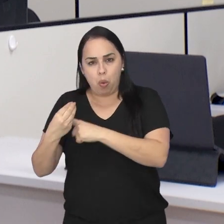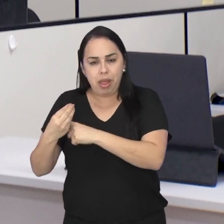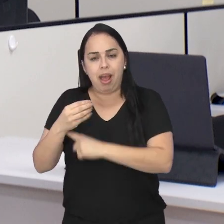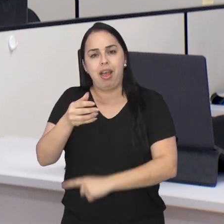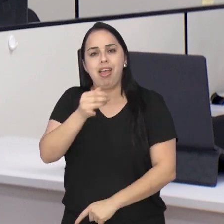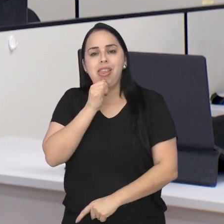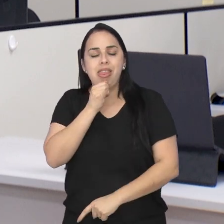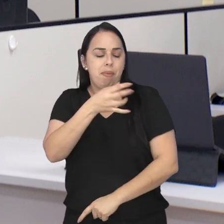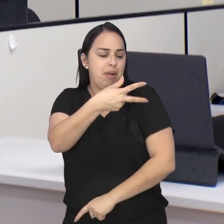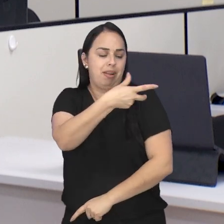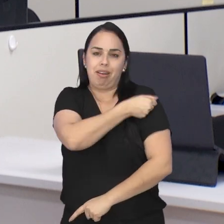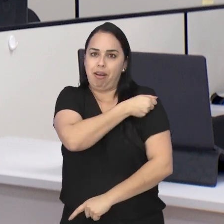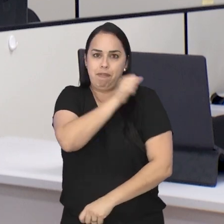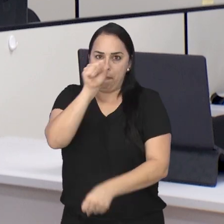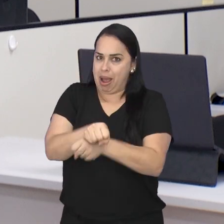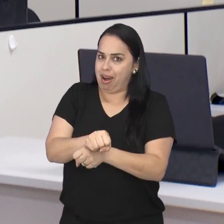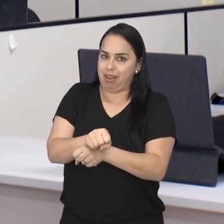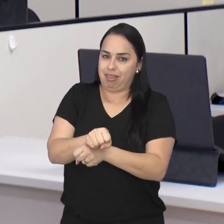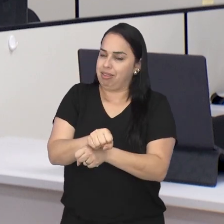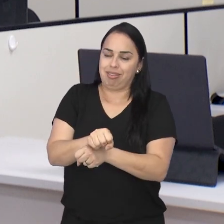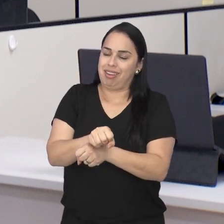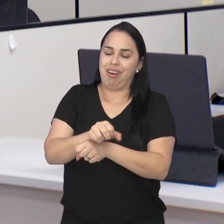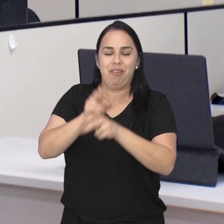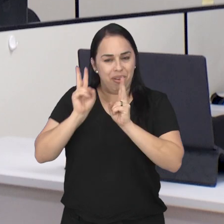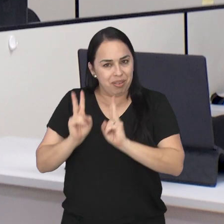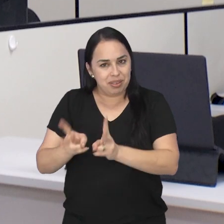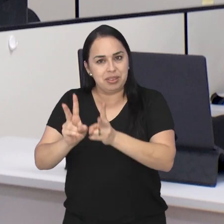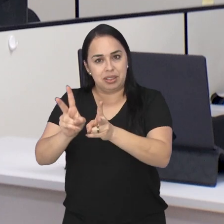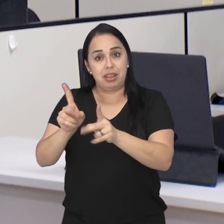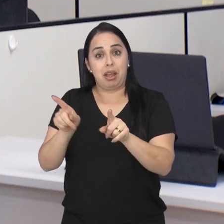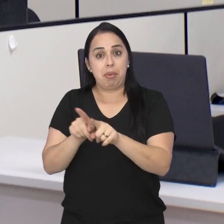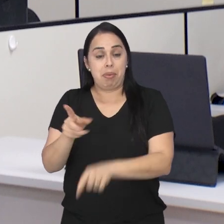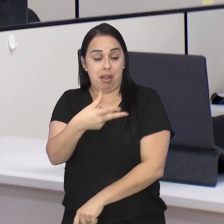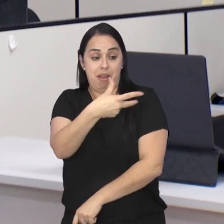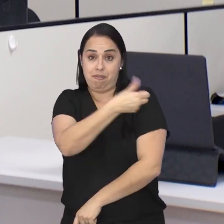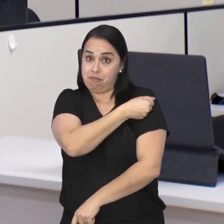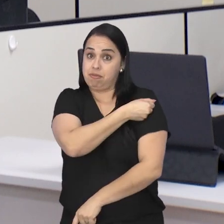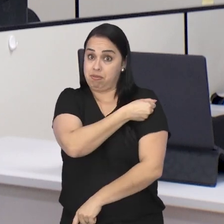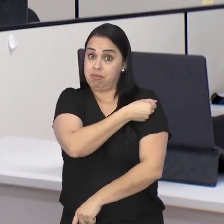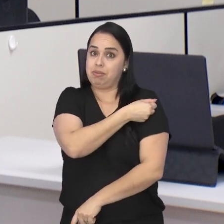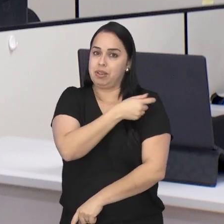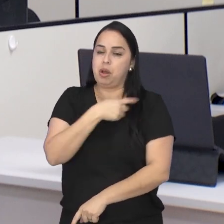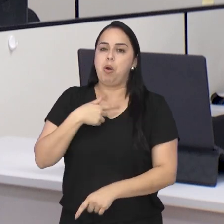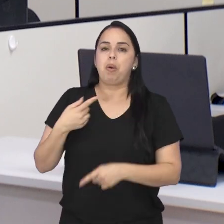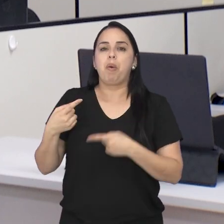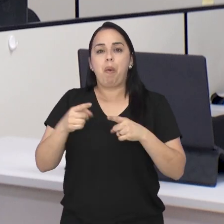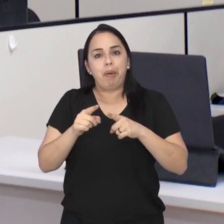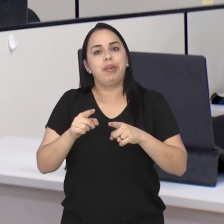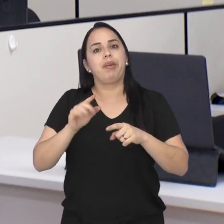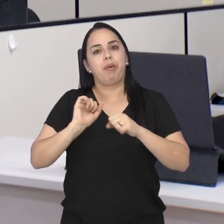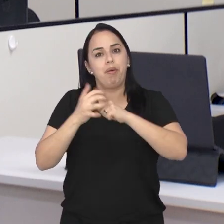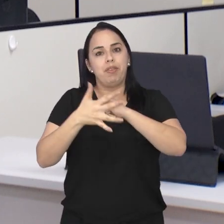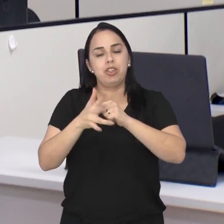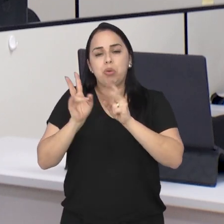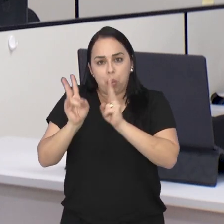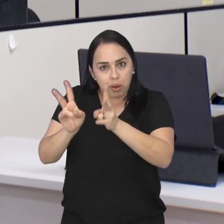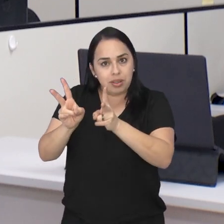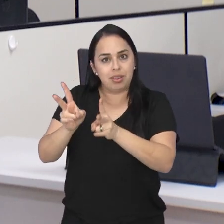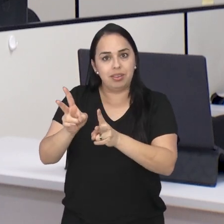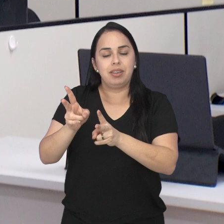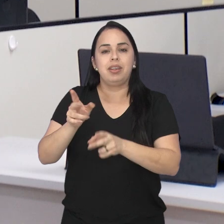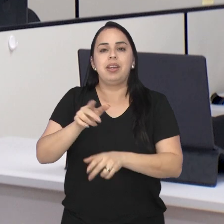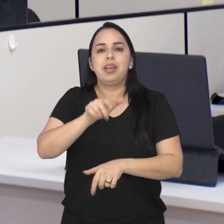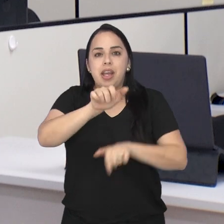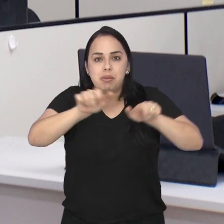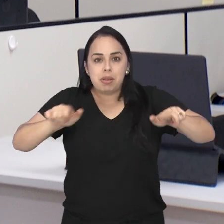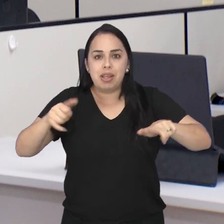a vacinação vão ser suspensos tá Inclusive a aplicação da vacina bivalente contra convite continua no município e o público